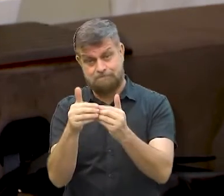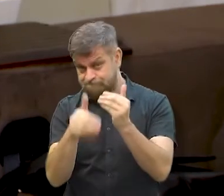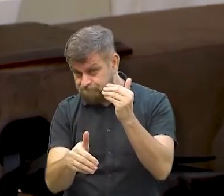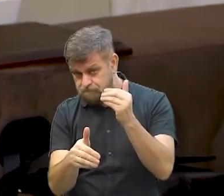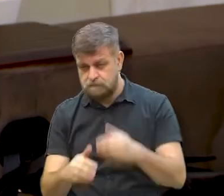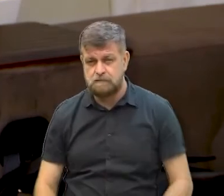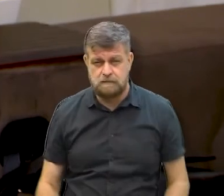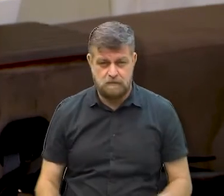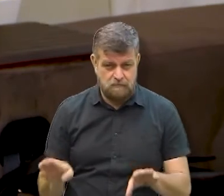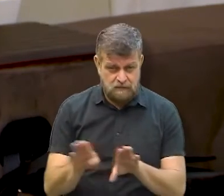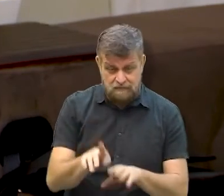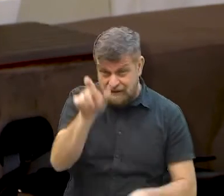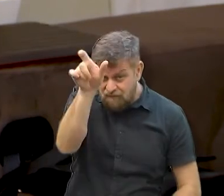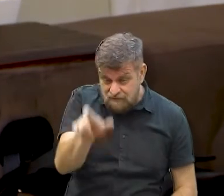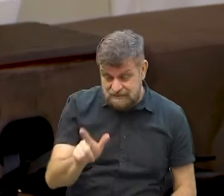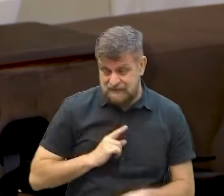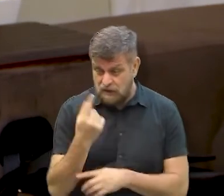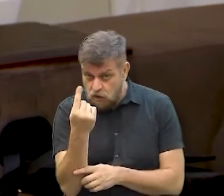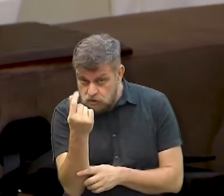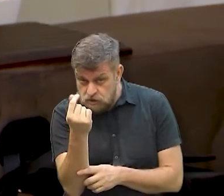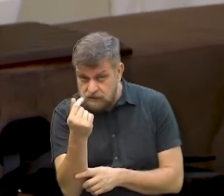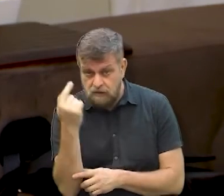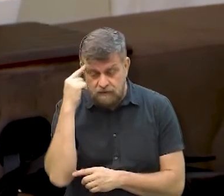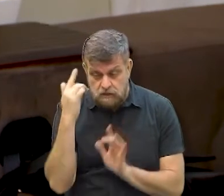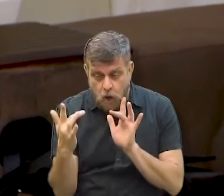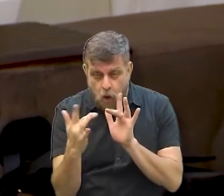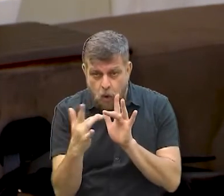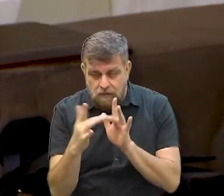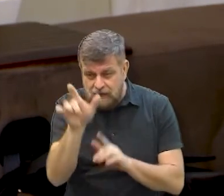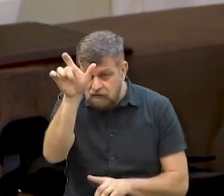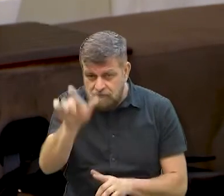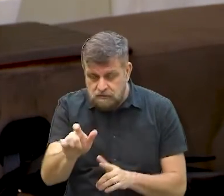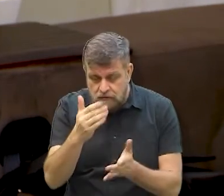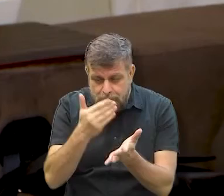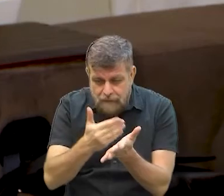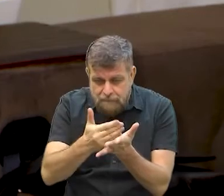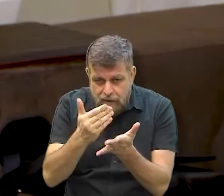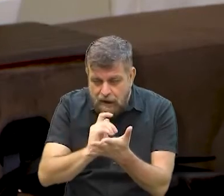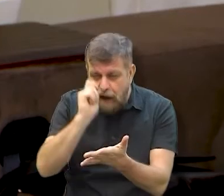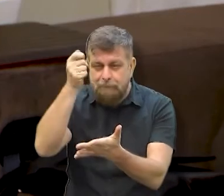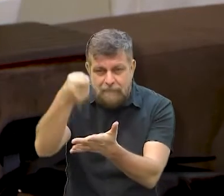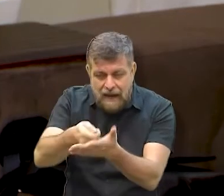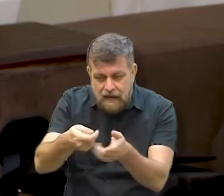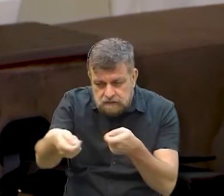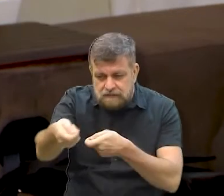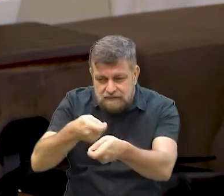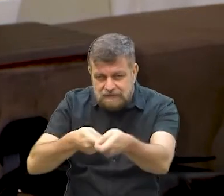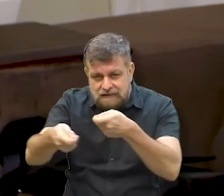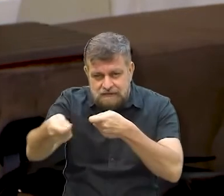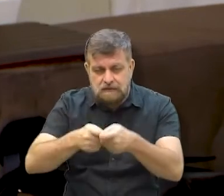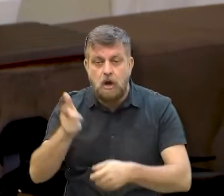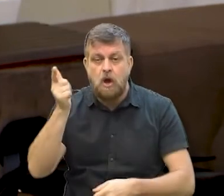momento de fazer isso, e, estando com o dinheiro na mão, entrar em contato com o credor e tentar negociar com